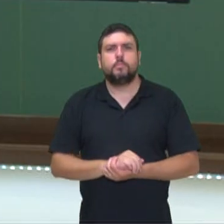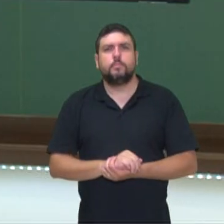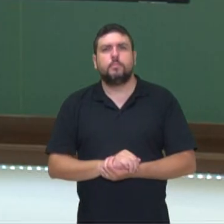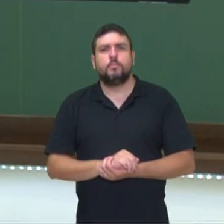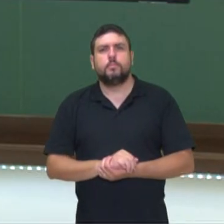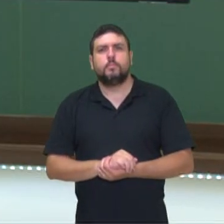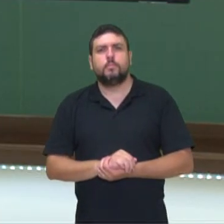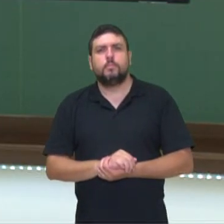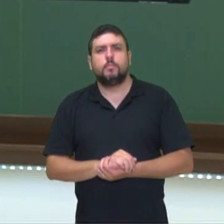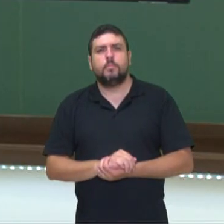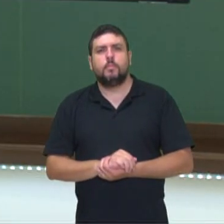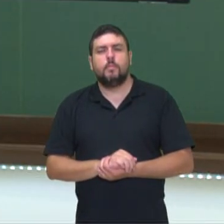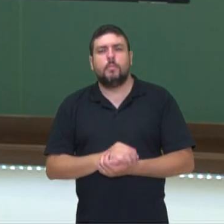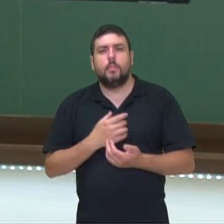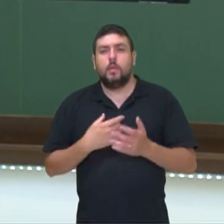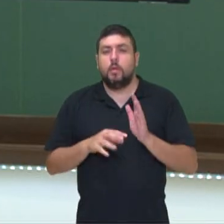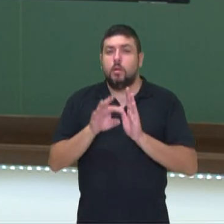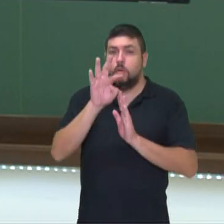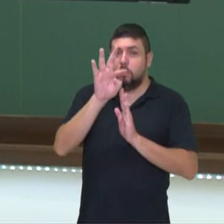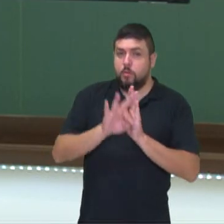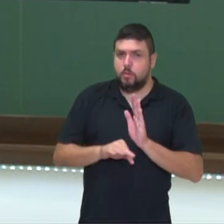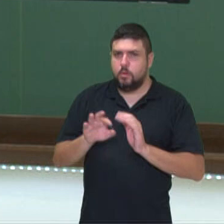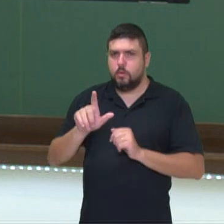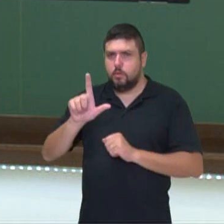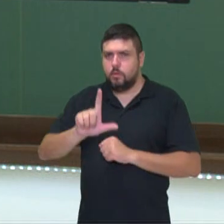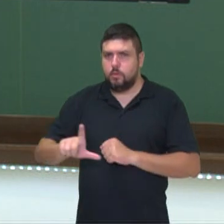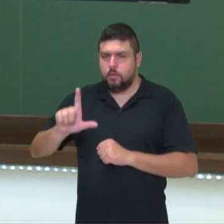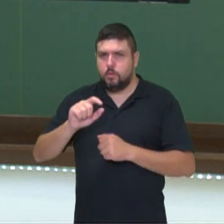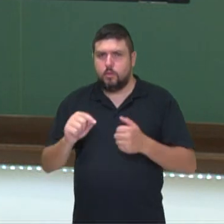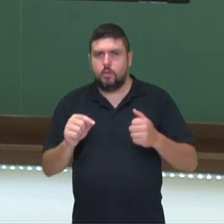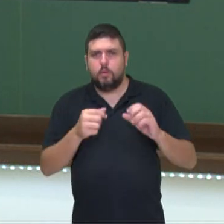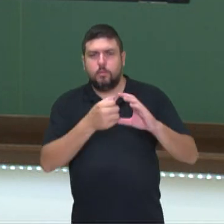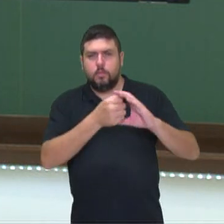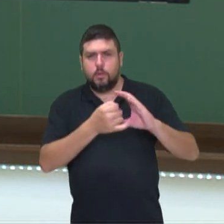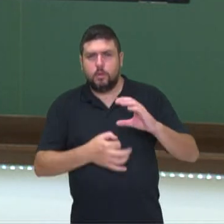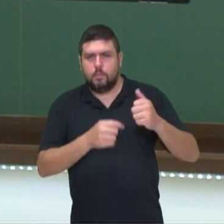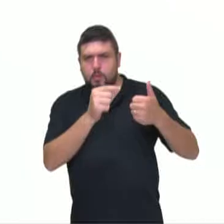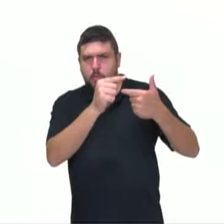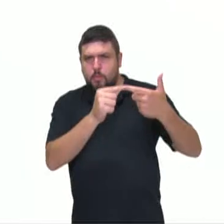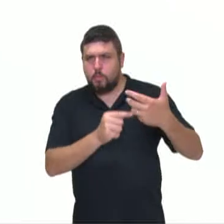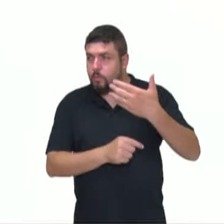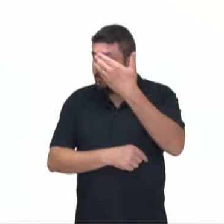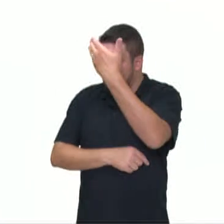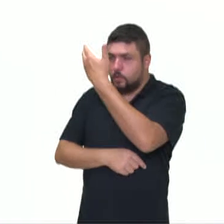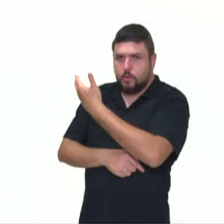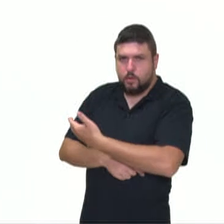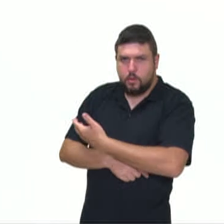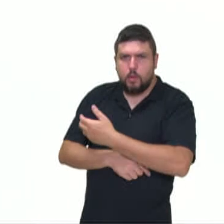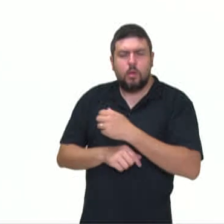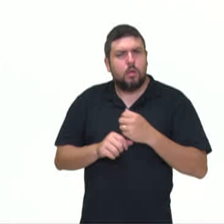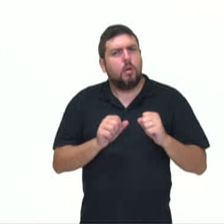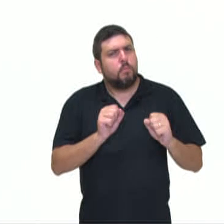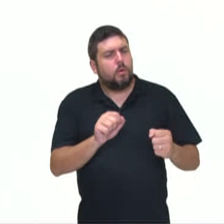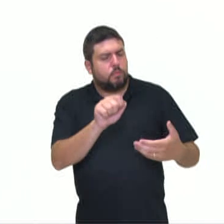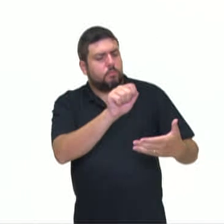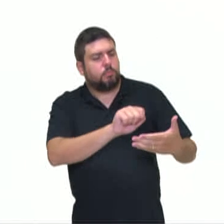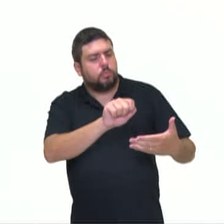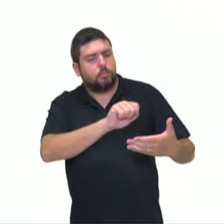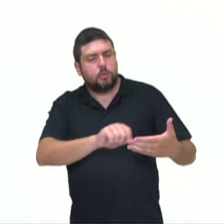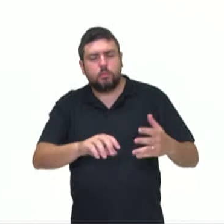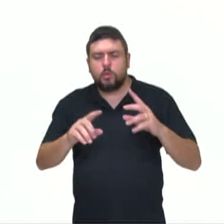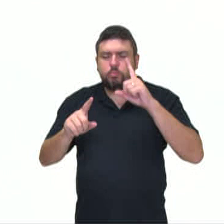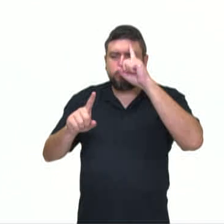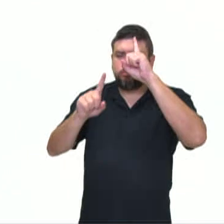Os textos literários, por todas essas características, eles são livres para criar novas palavras e novos